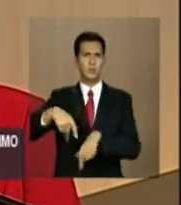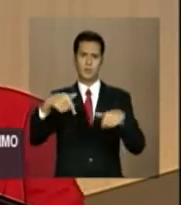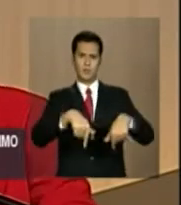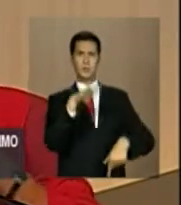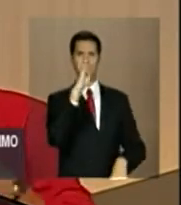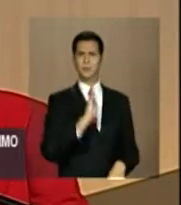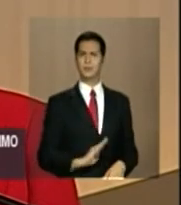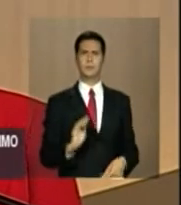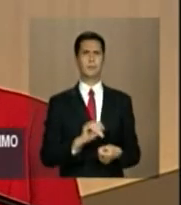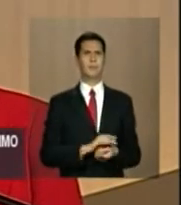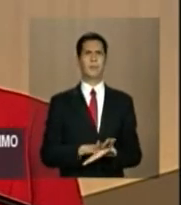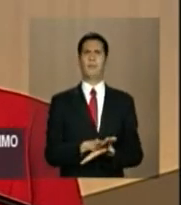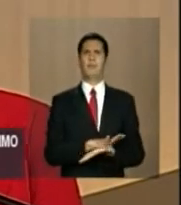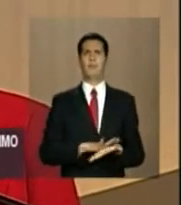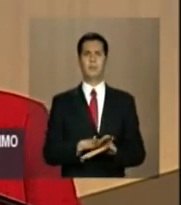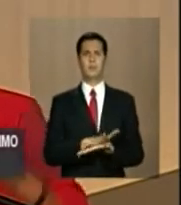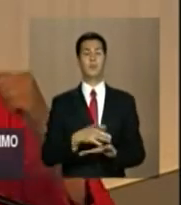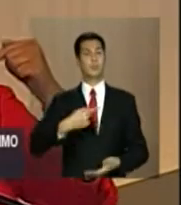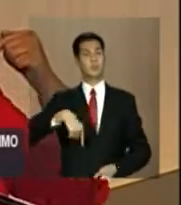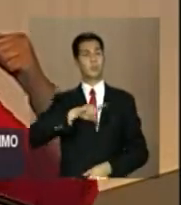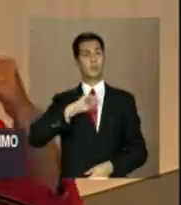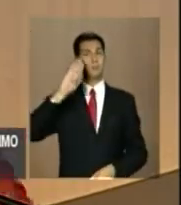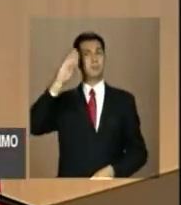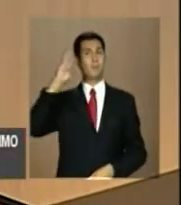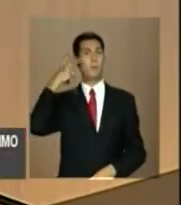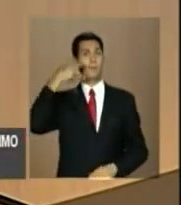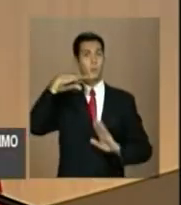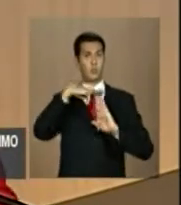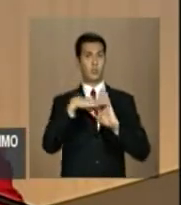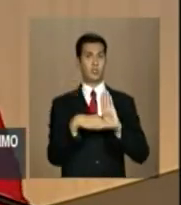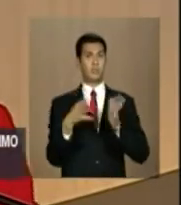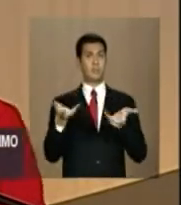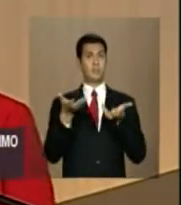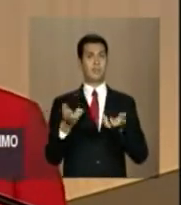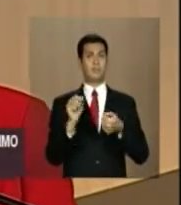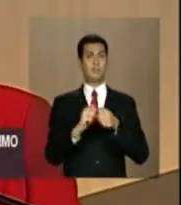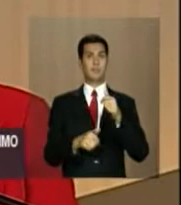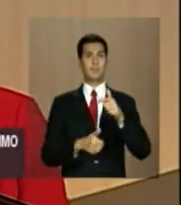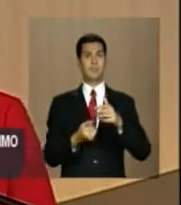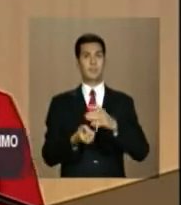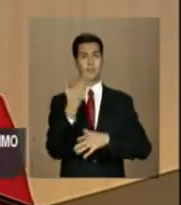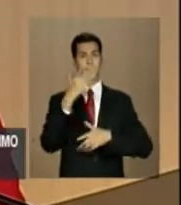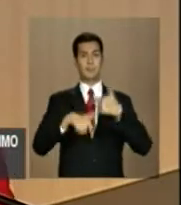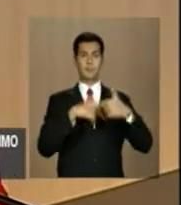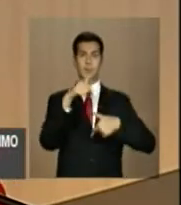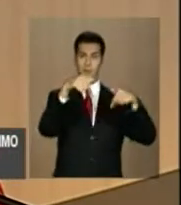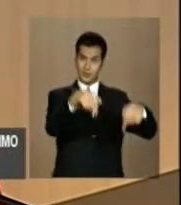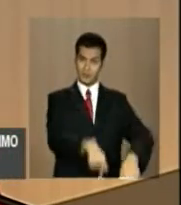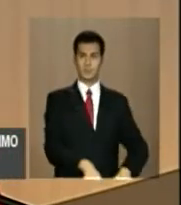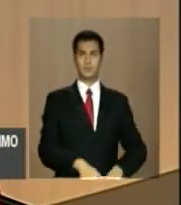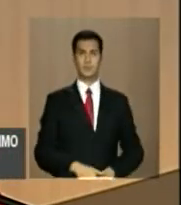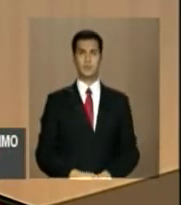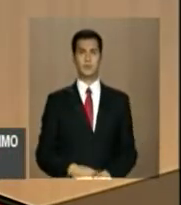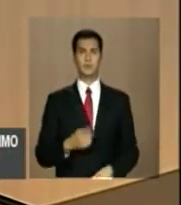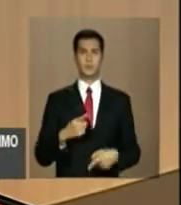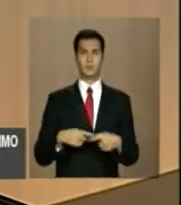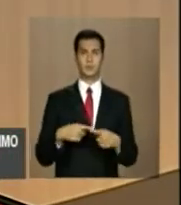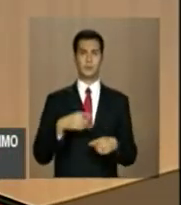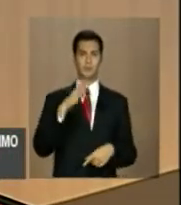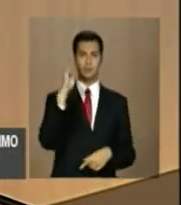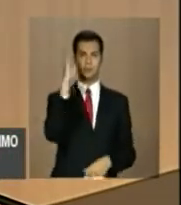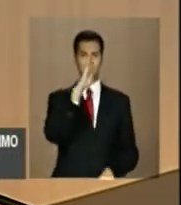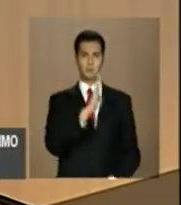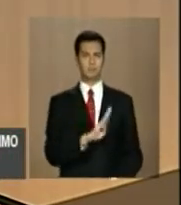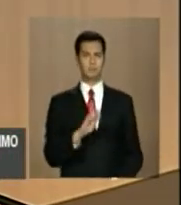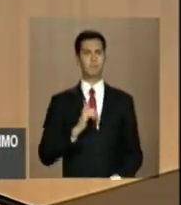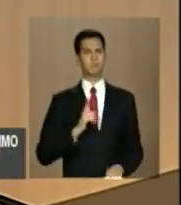fora. A base da nossa política é gerar emprego aqui dentro. Por quê? Porque esse país tem as condições. O